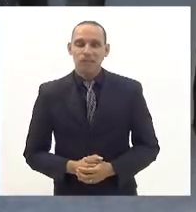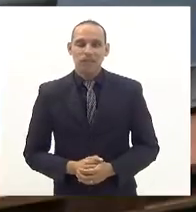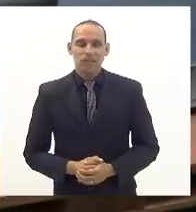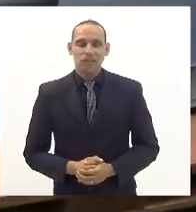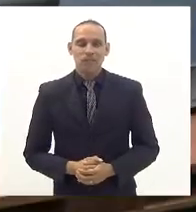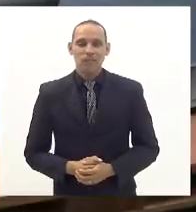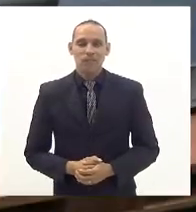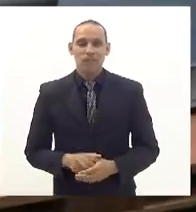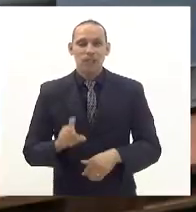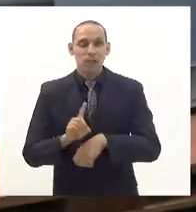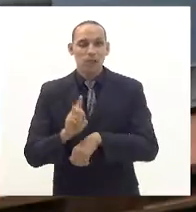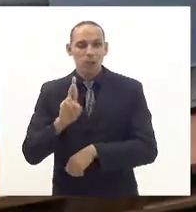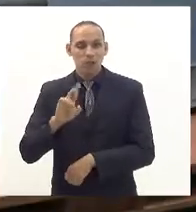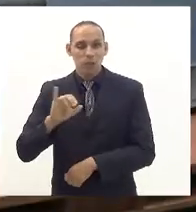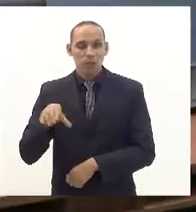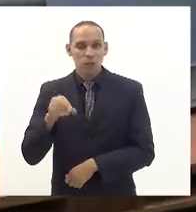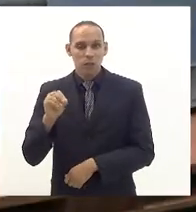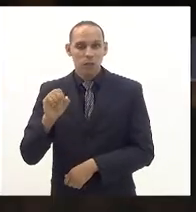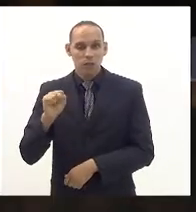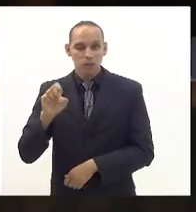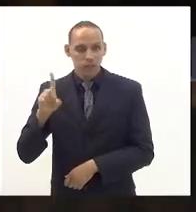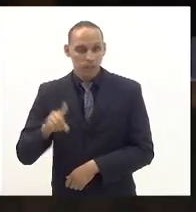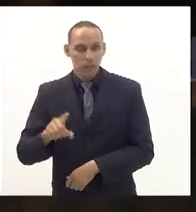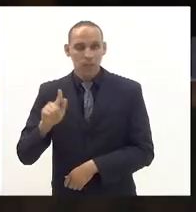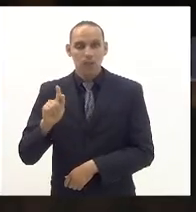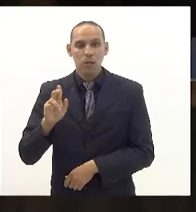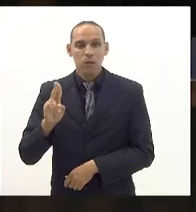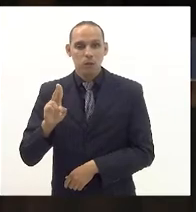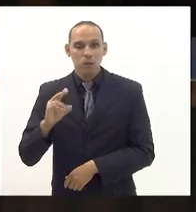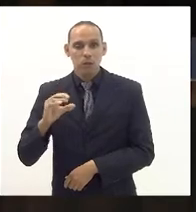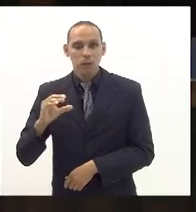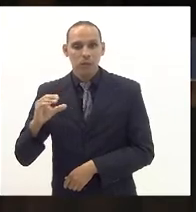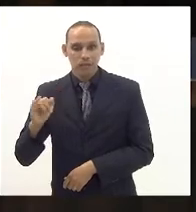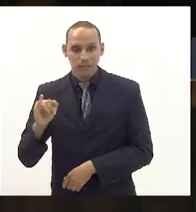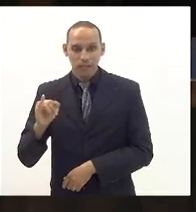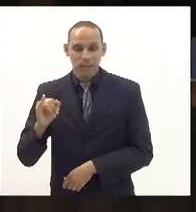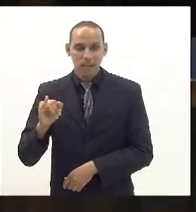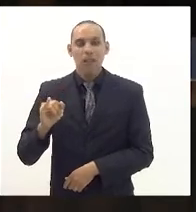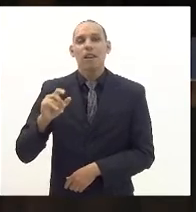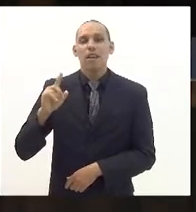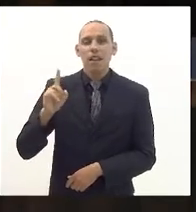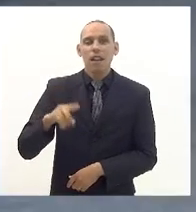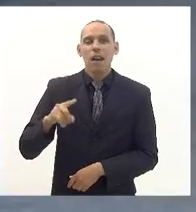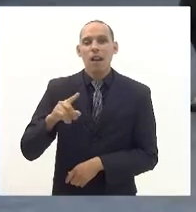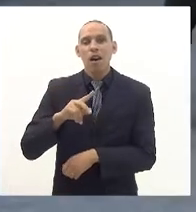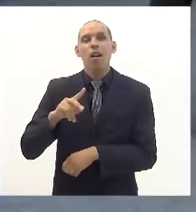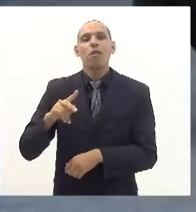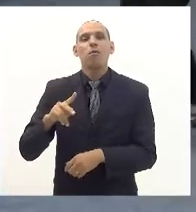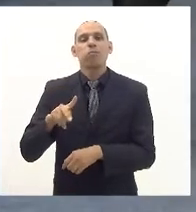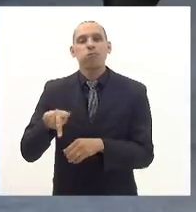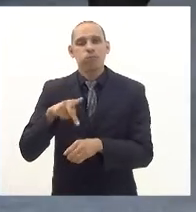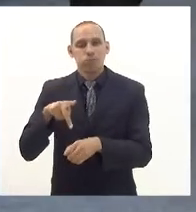o Dr José Eduardo Gucci o procurador-geral de Justiça